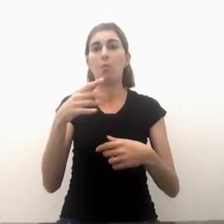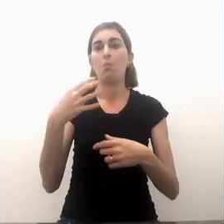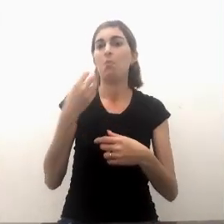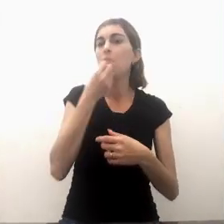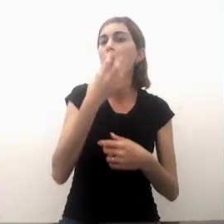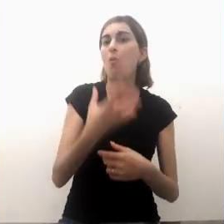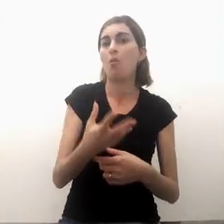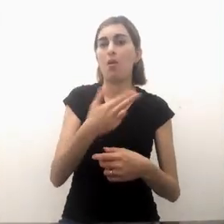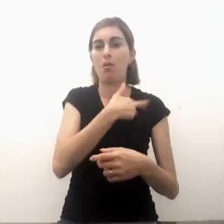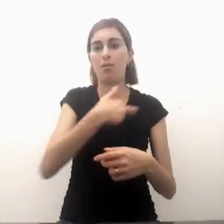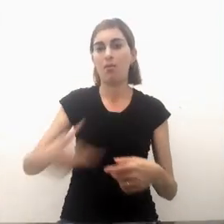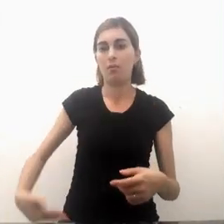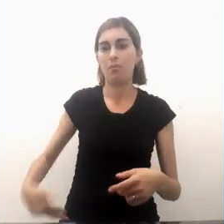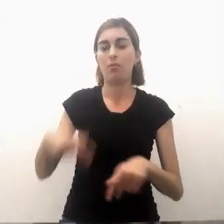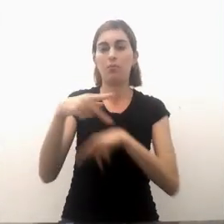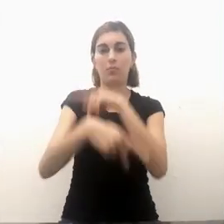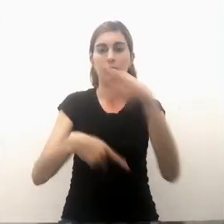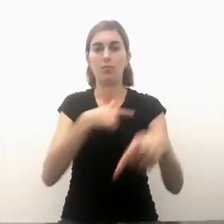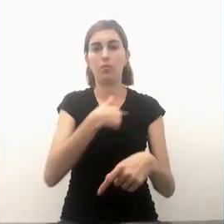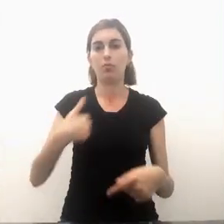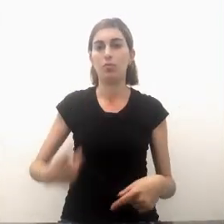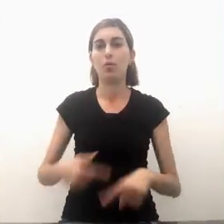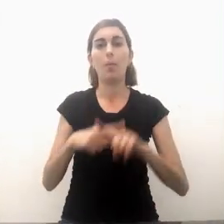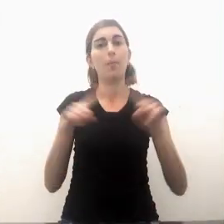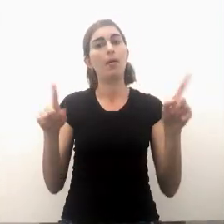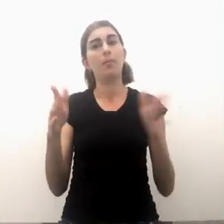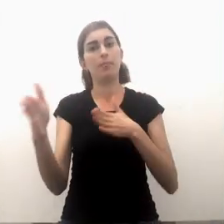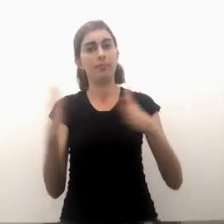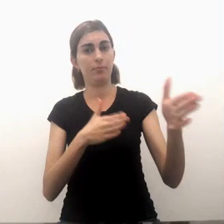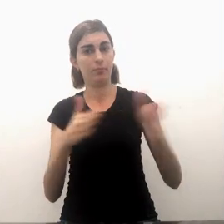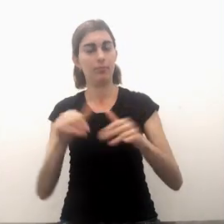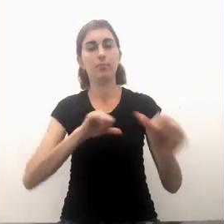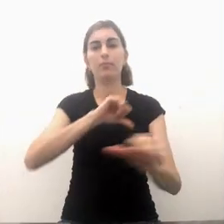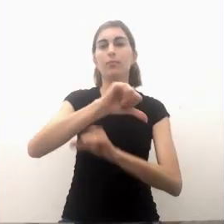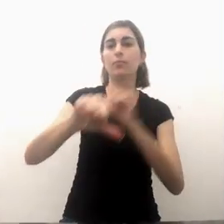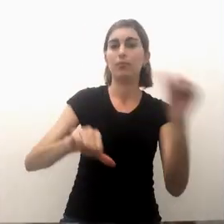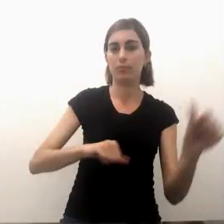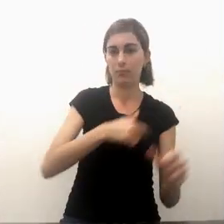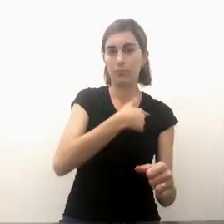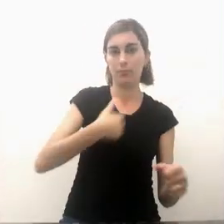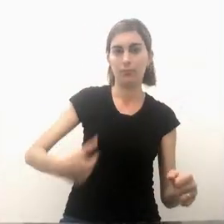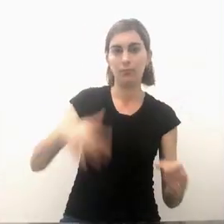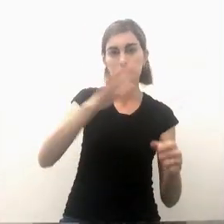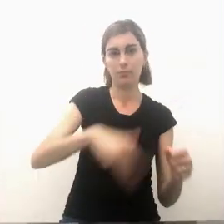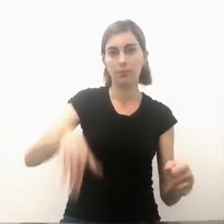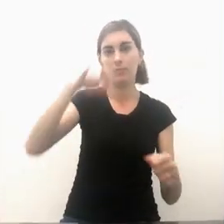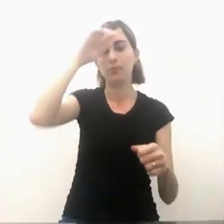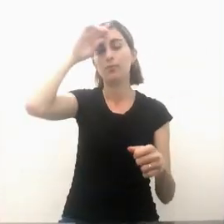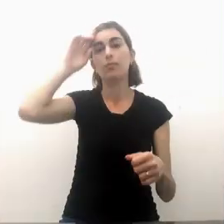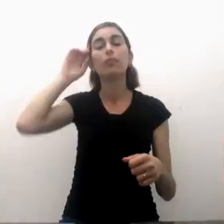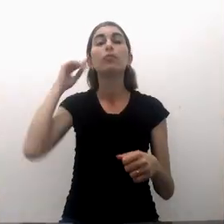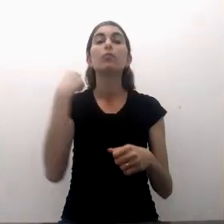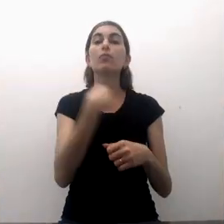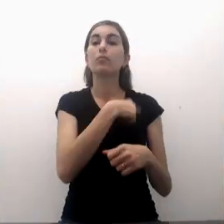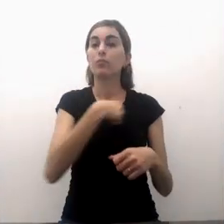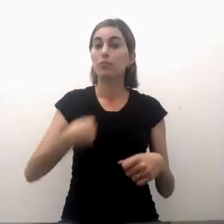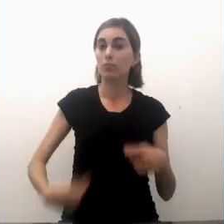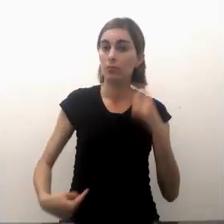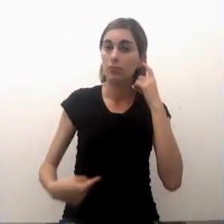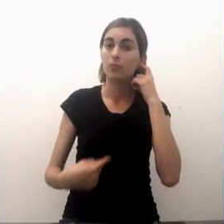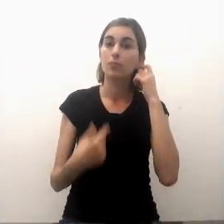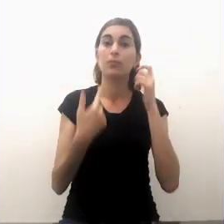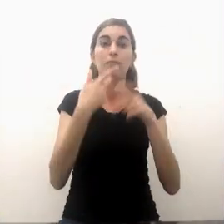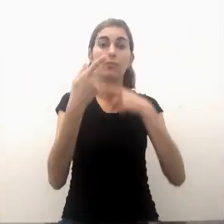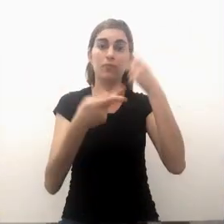essa República Popular da China, mas foi um período de modificação do ambiente chinês, tá, gente? A gente está frisando um pouquinho sobre a